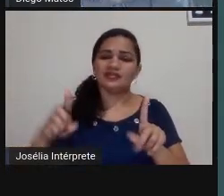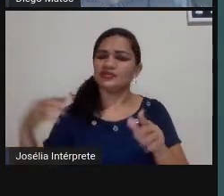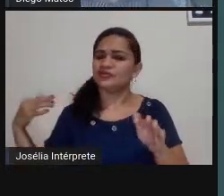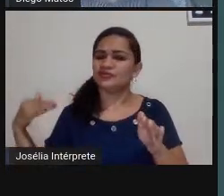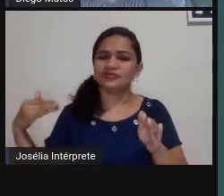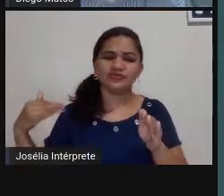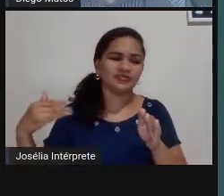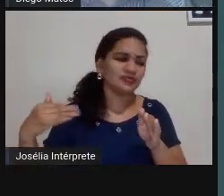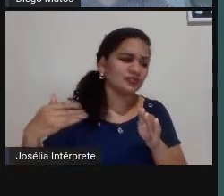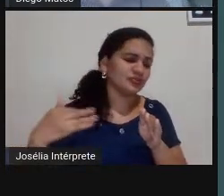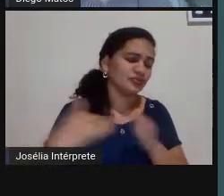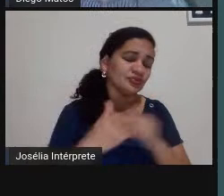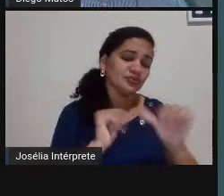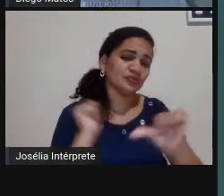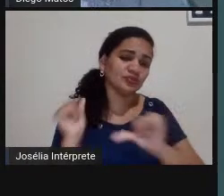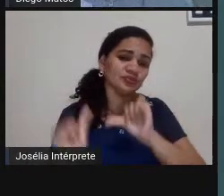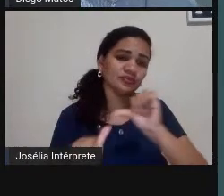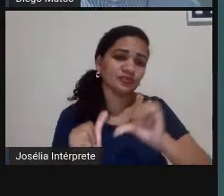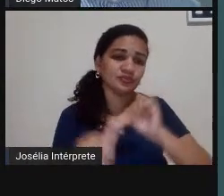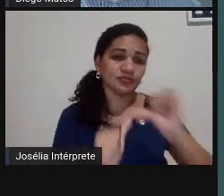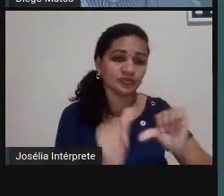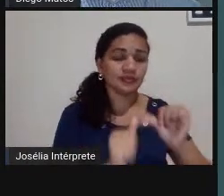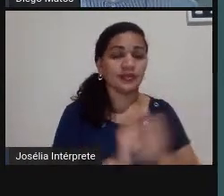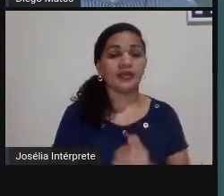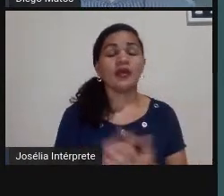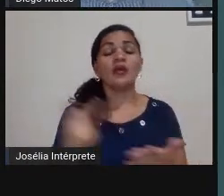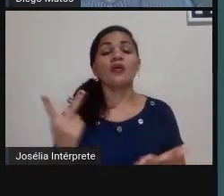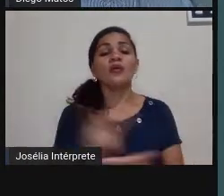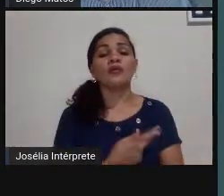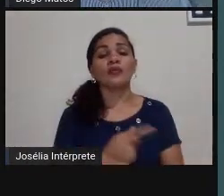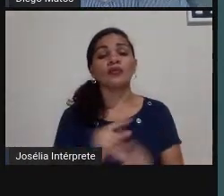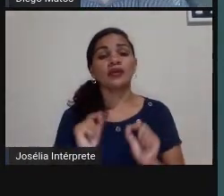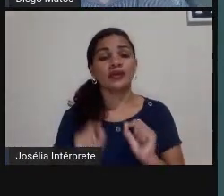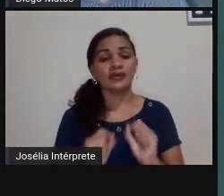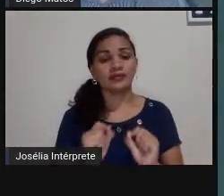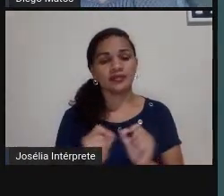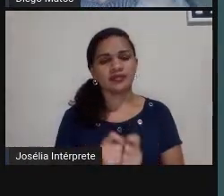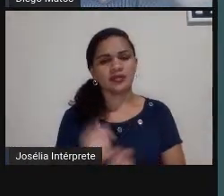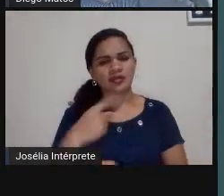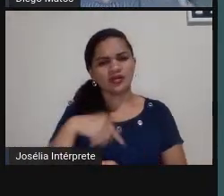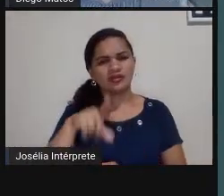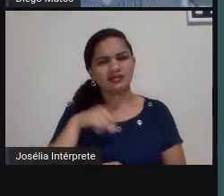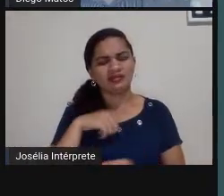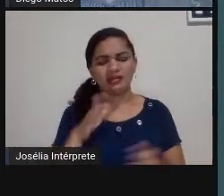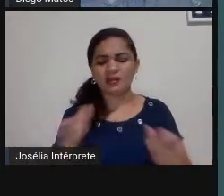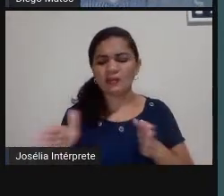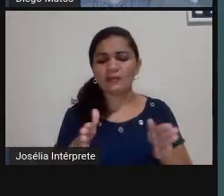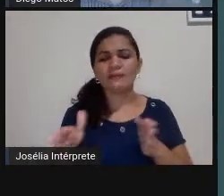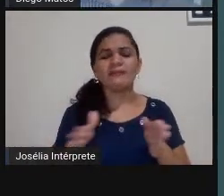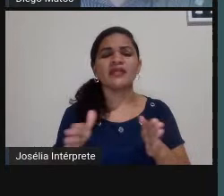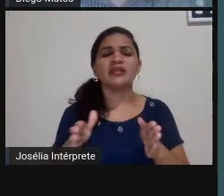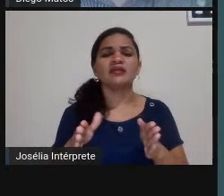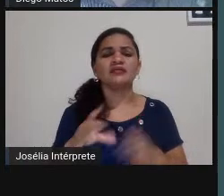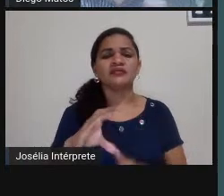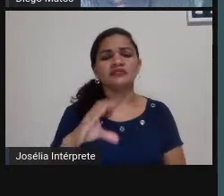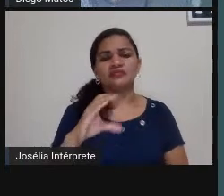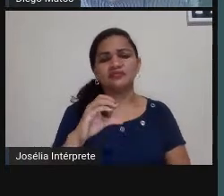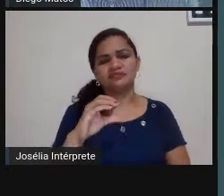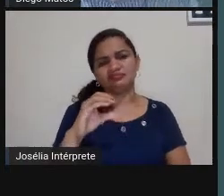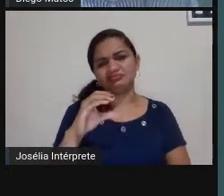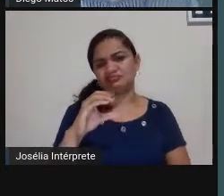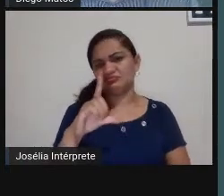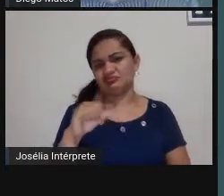milhares de anos só que o que que aconteceu eventualmente nós tínhamos períodos de glaciação tínhamos